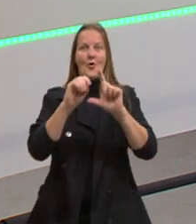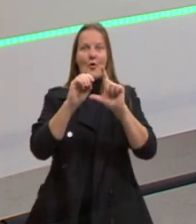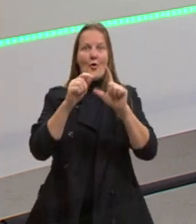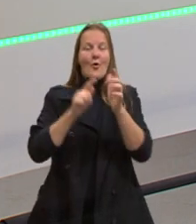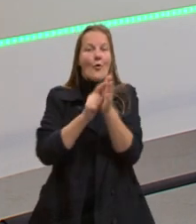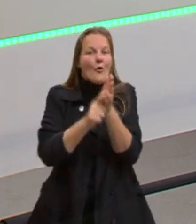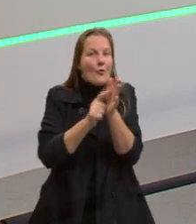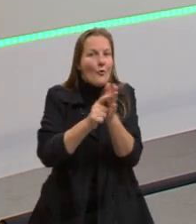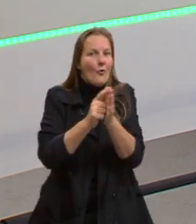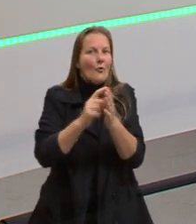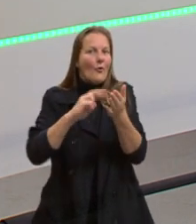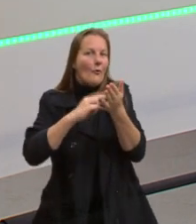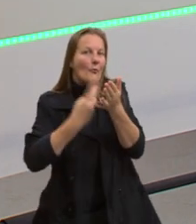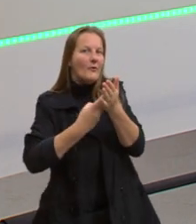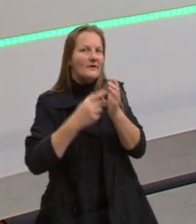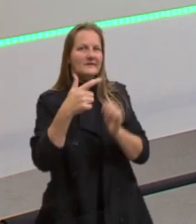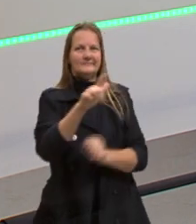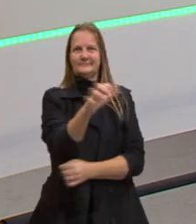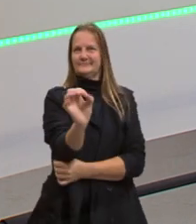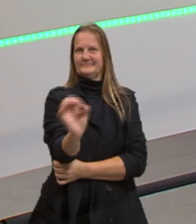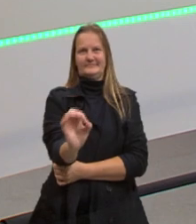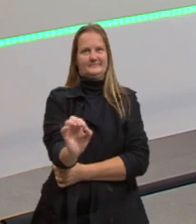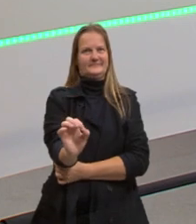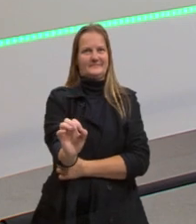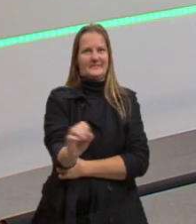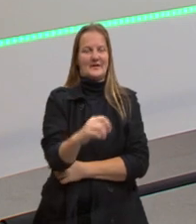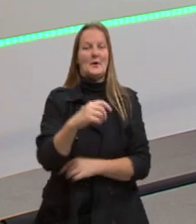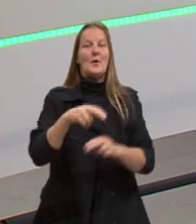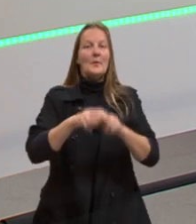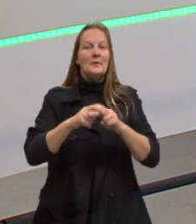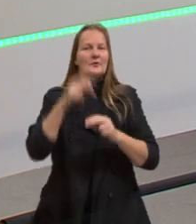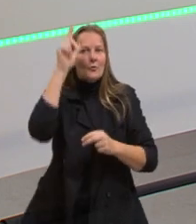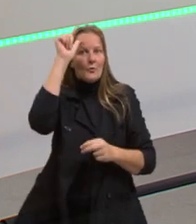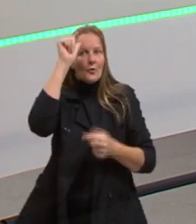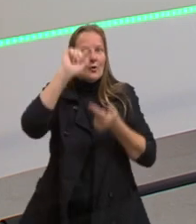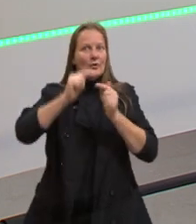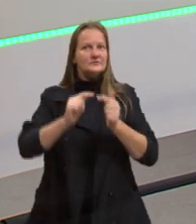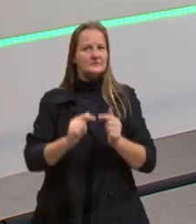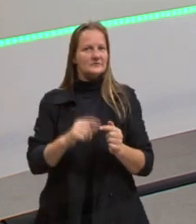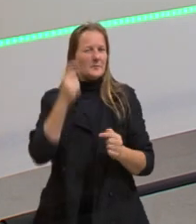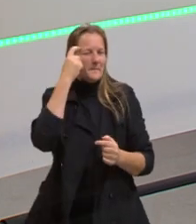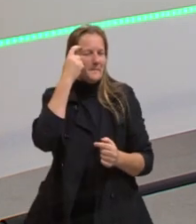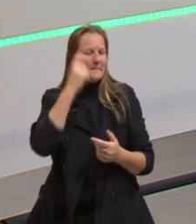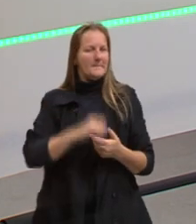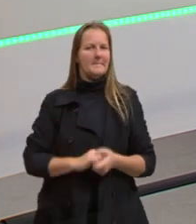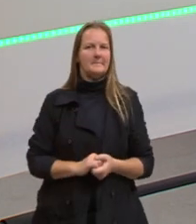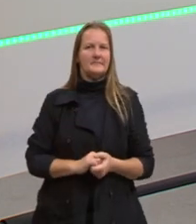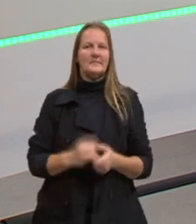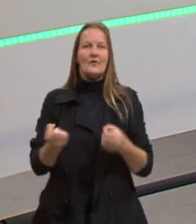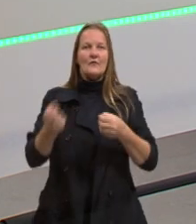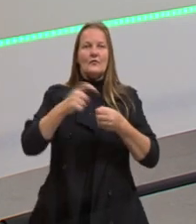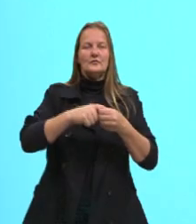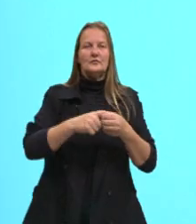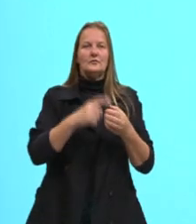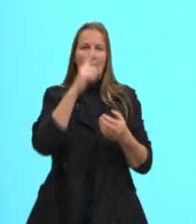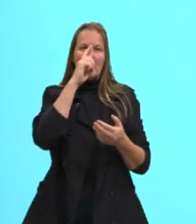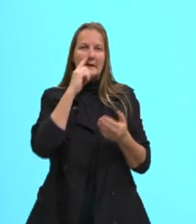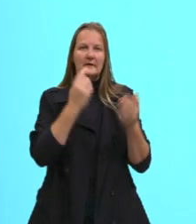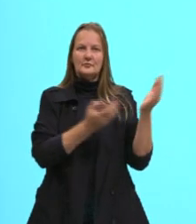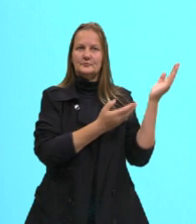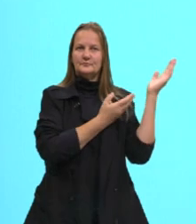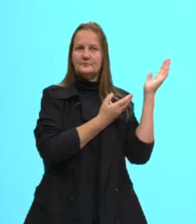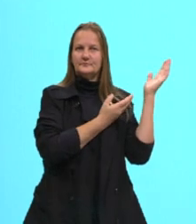todas as informações que são muito importantes para que a gente consiga fazer uma linha de raciocínio Vamos retomar então por favor tá no texto amarelo